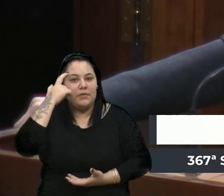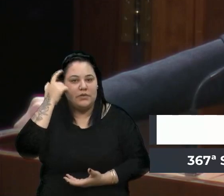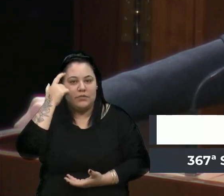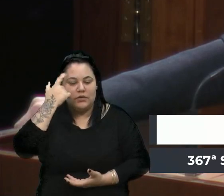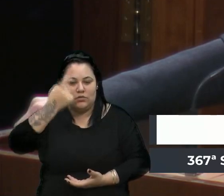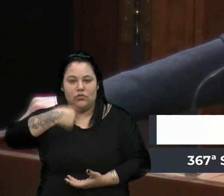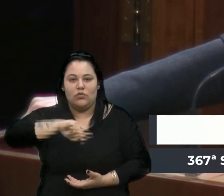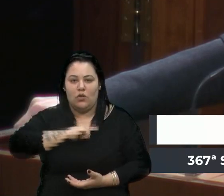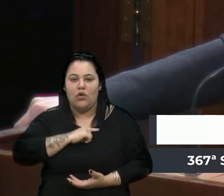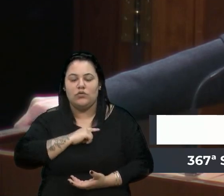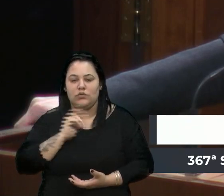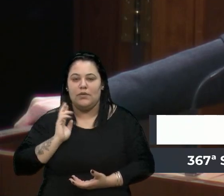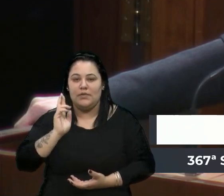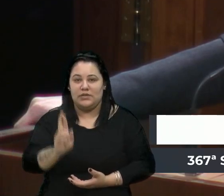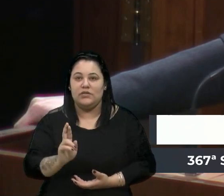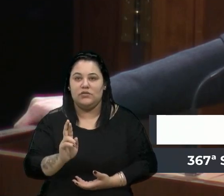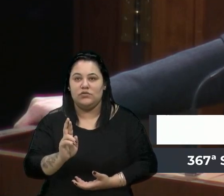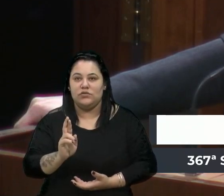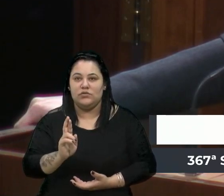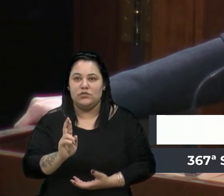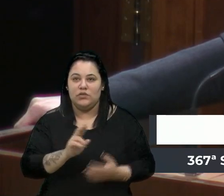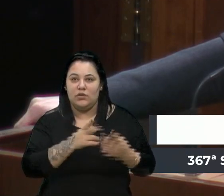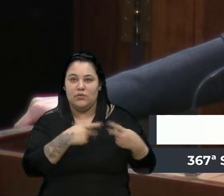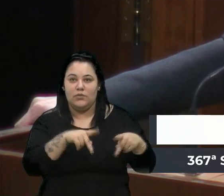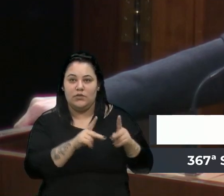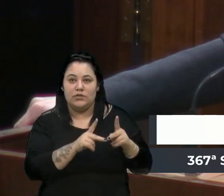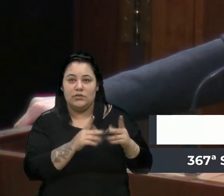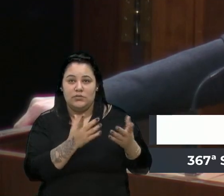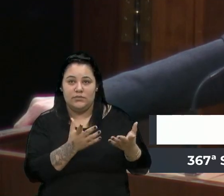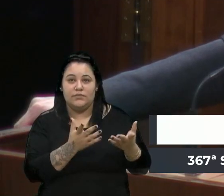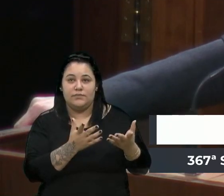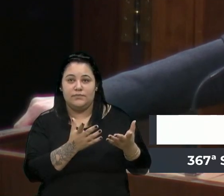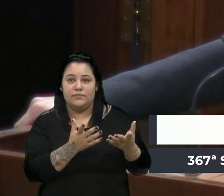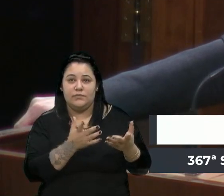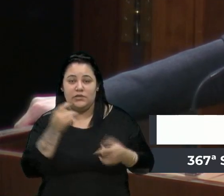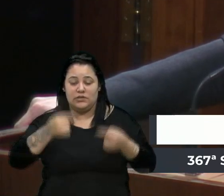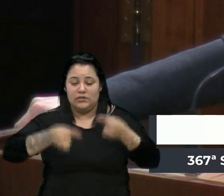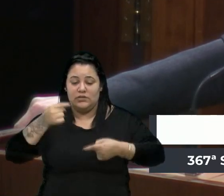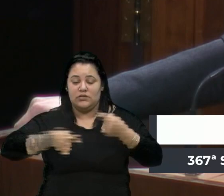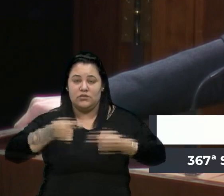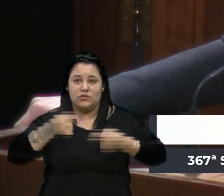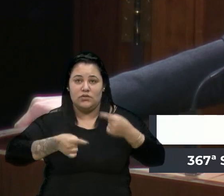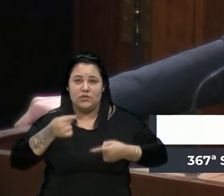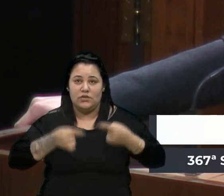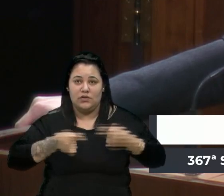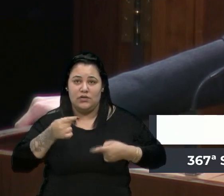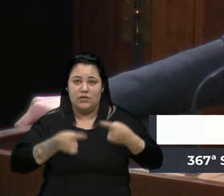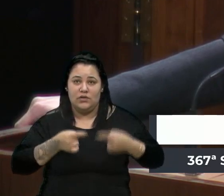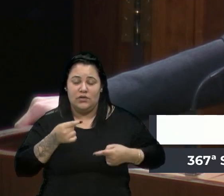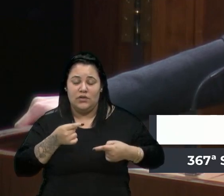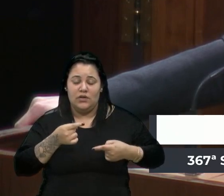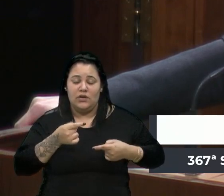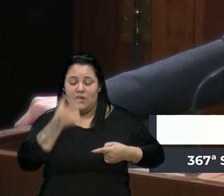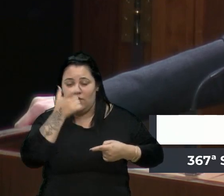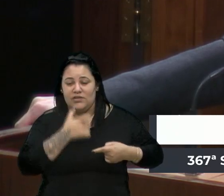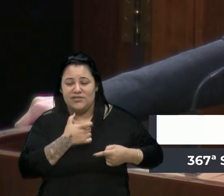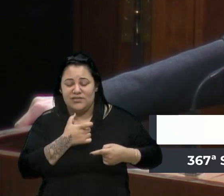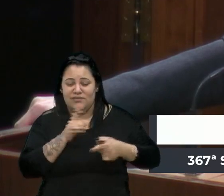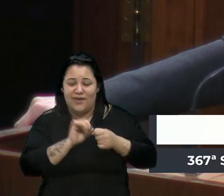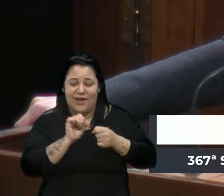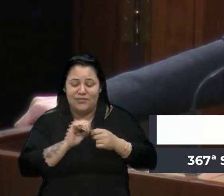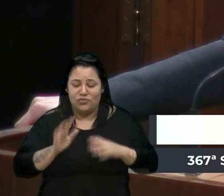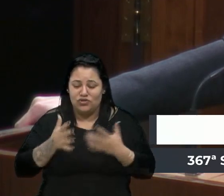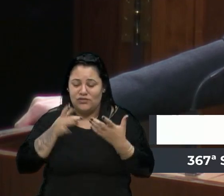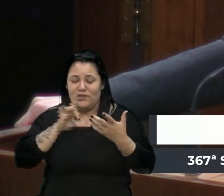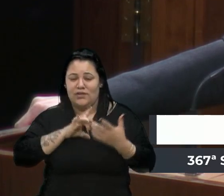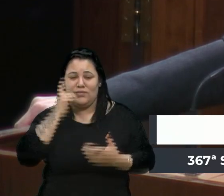enquanto representantes da população, esses embates, esses debates. Eu acho que ele proporciona uma reflexão para quem está nos